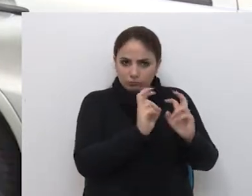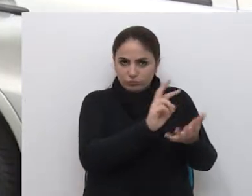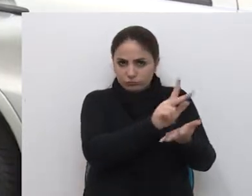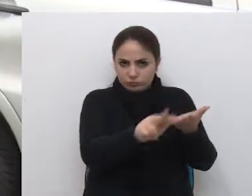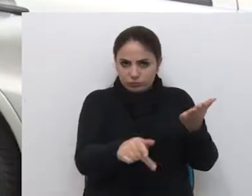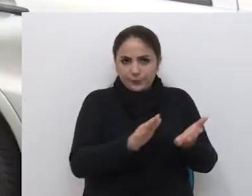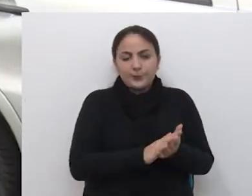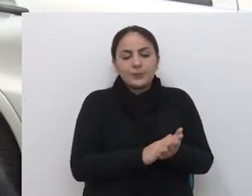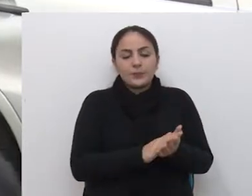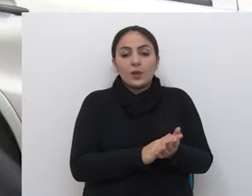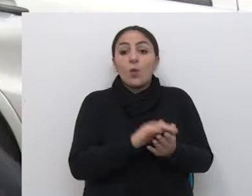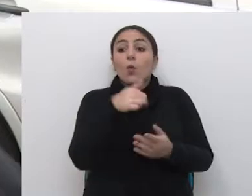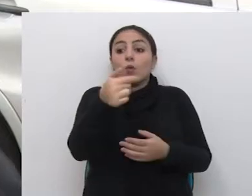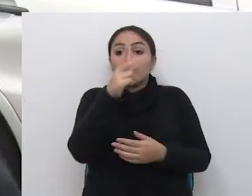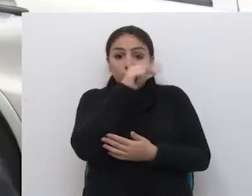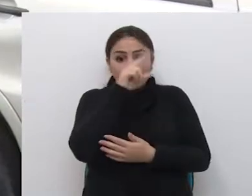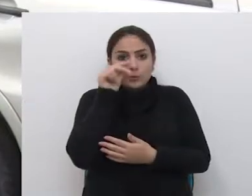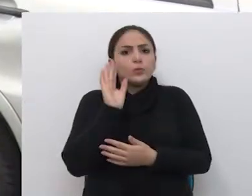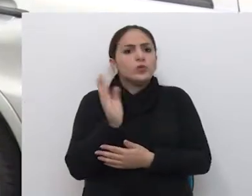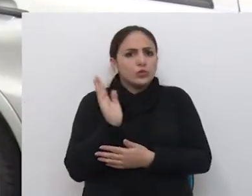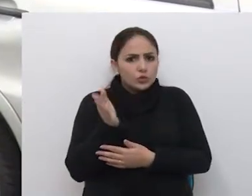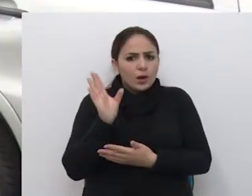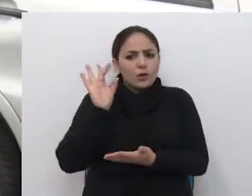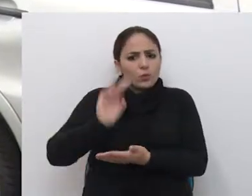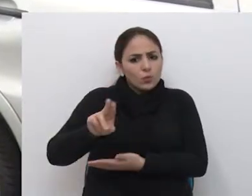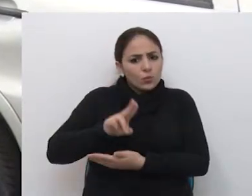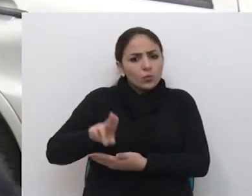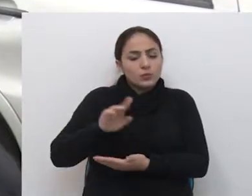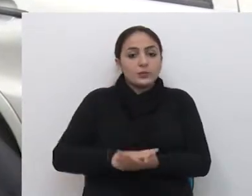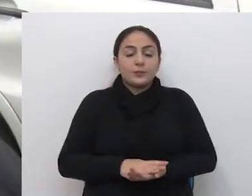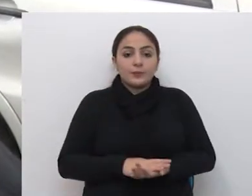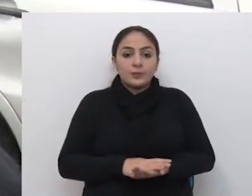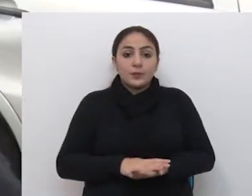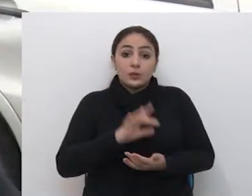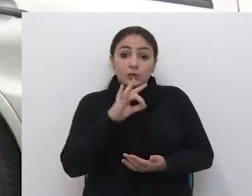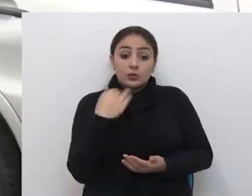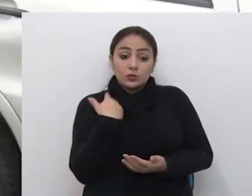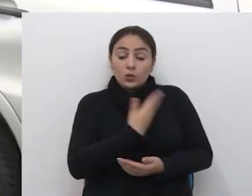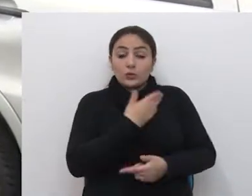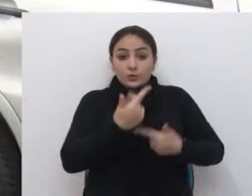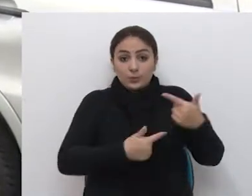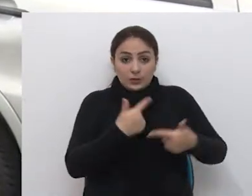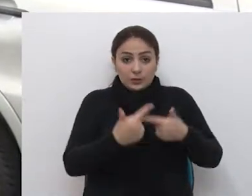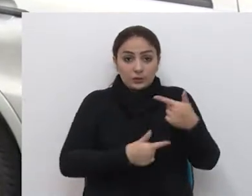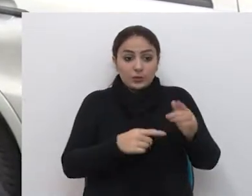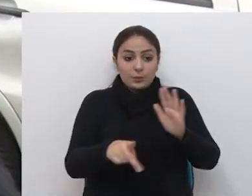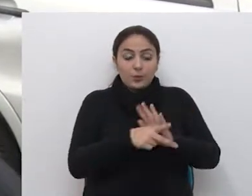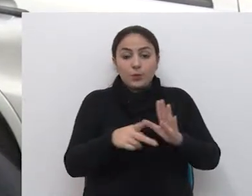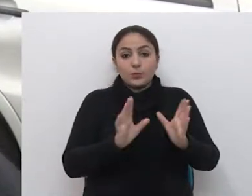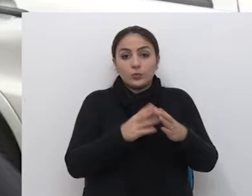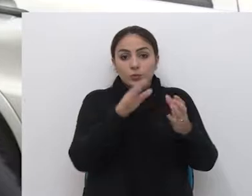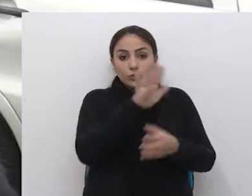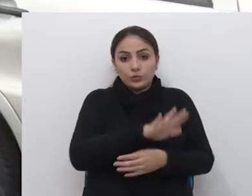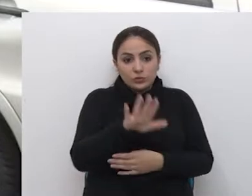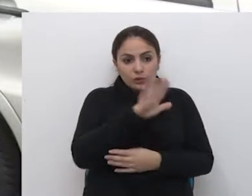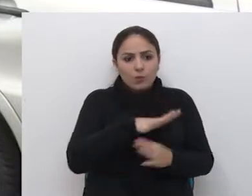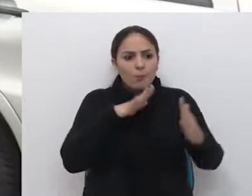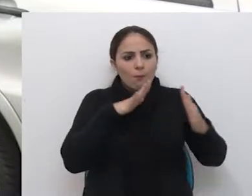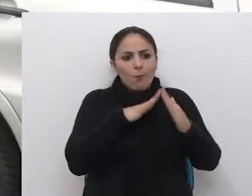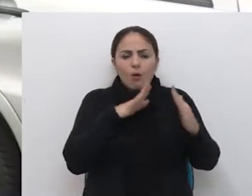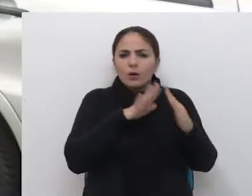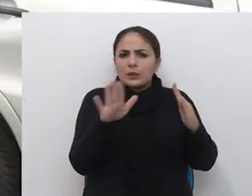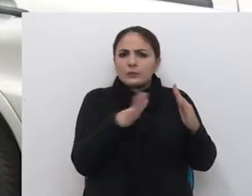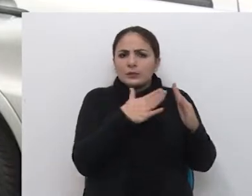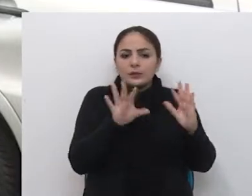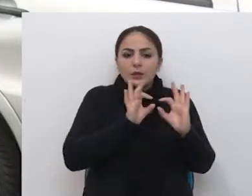já instituíram o auxílio transporte. Diga de passagem que os nossos servidores também, que pertencem ao quadro geral,